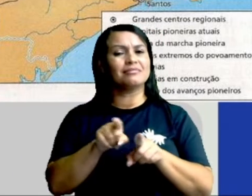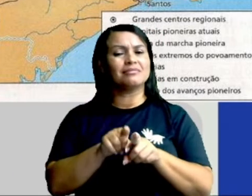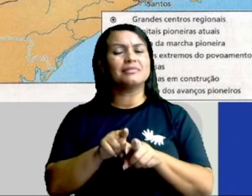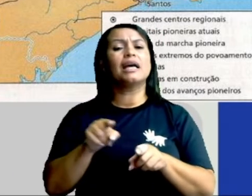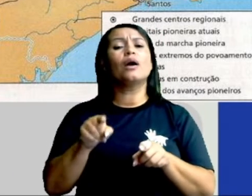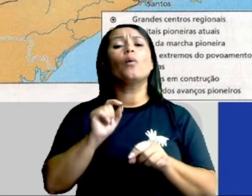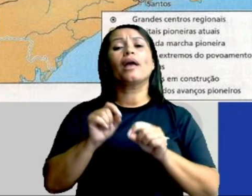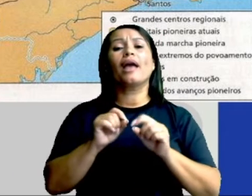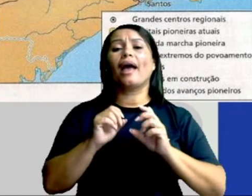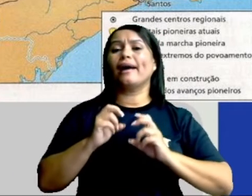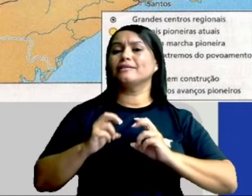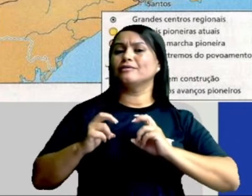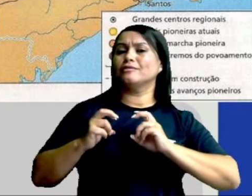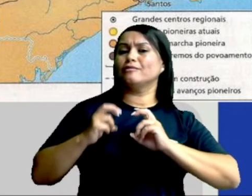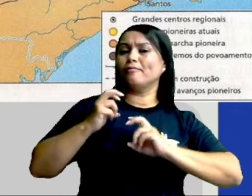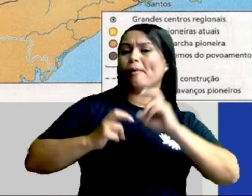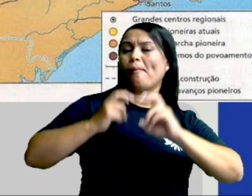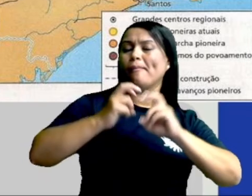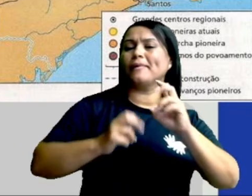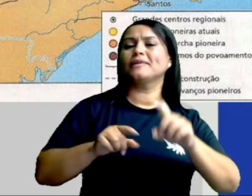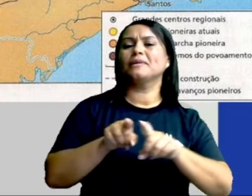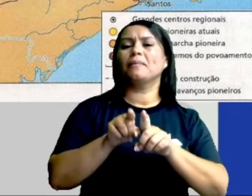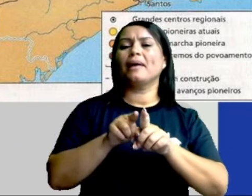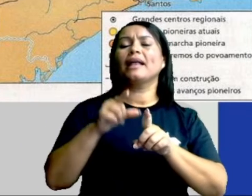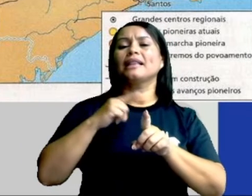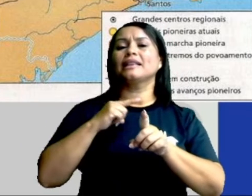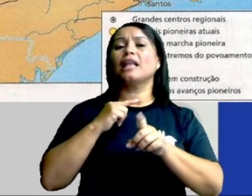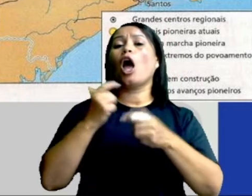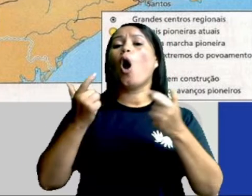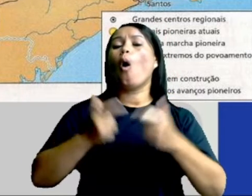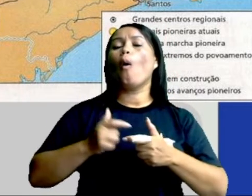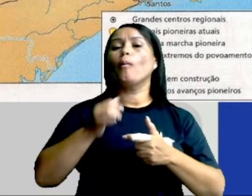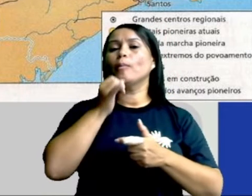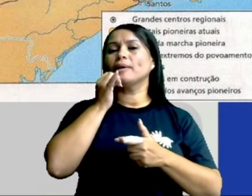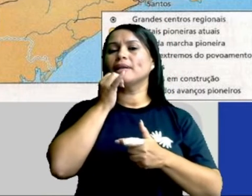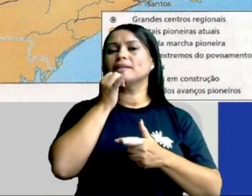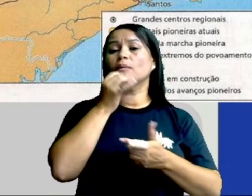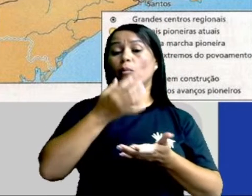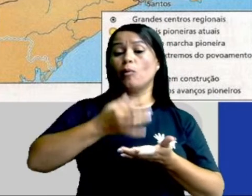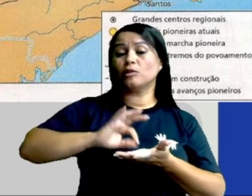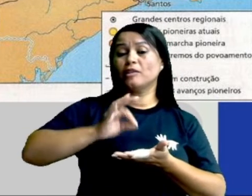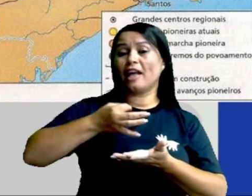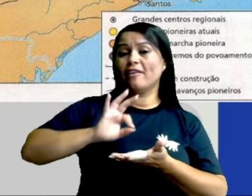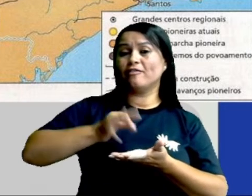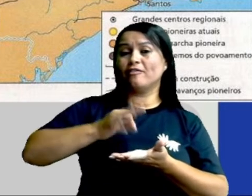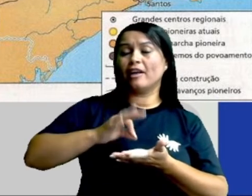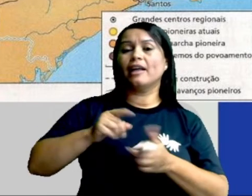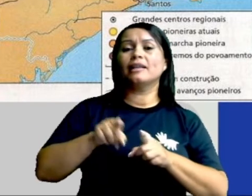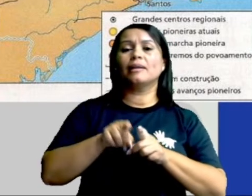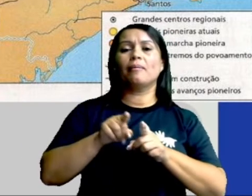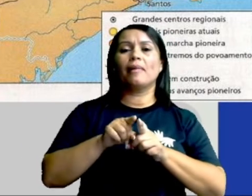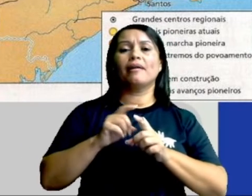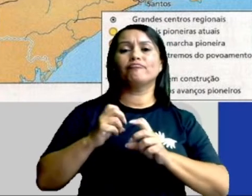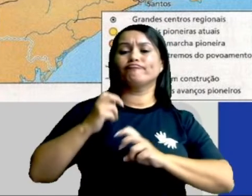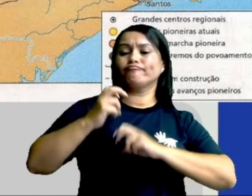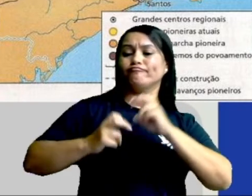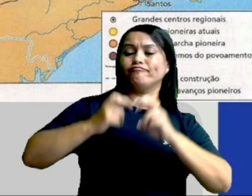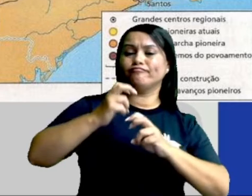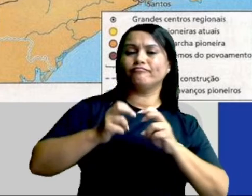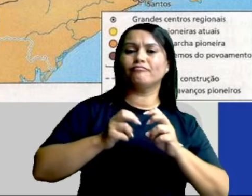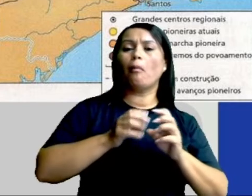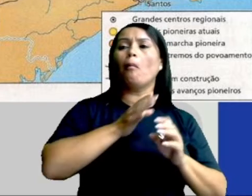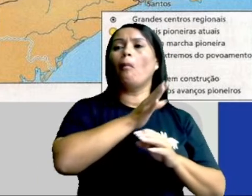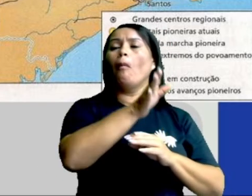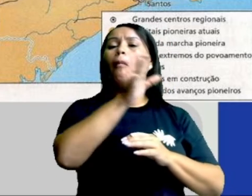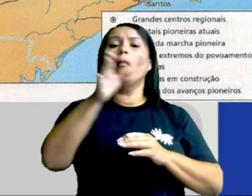foram exatamente aí os caminhos por onde essa produção de café circulava pelo nosso território, sobretudo